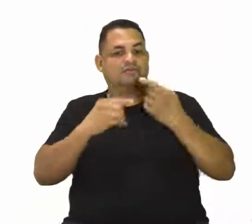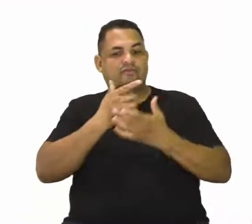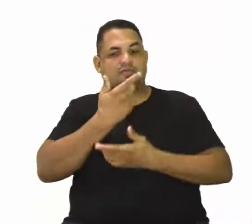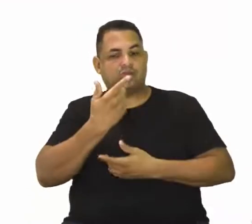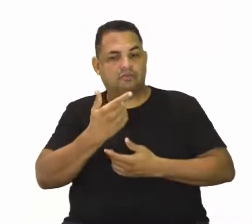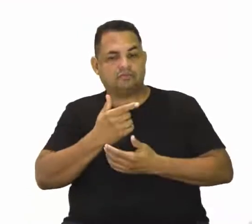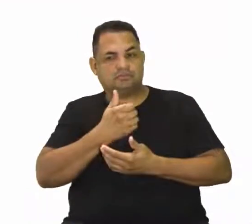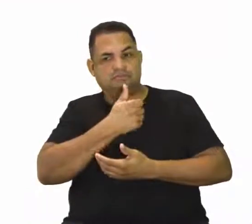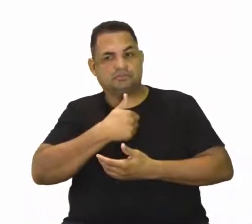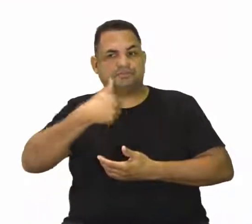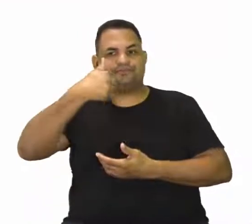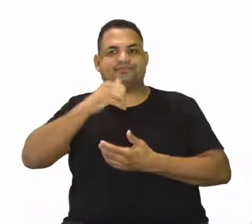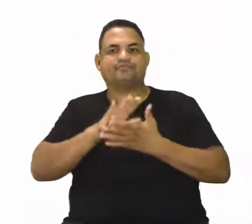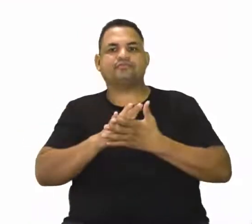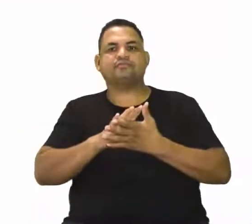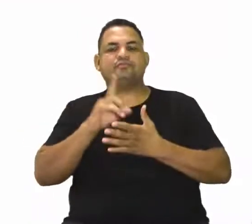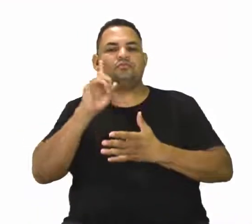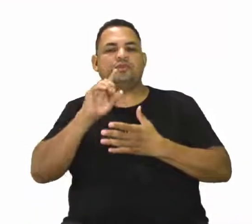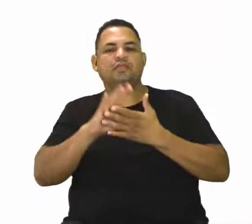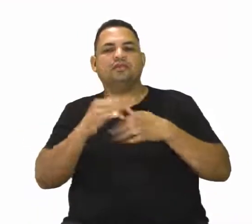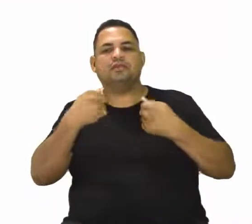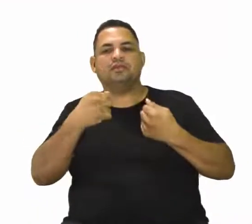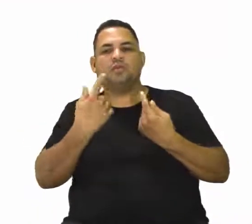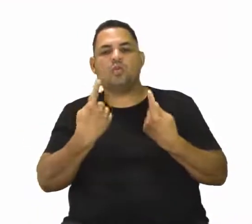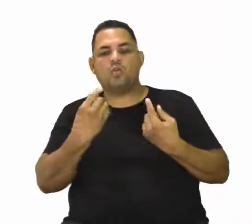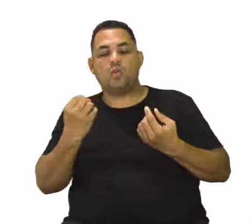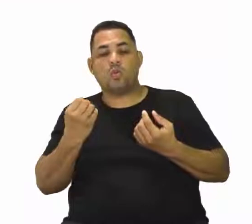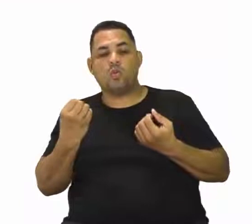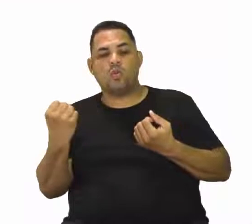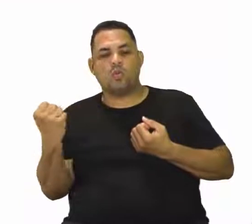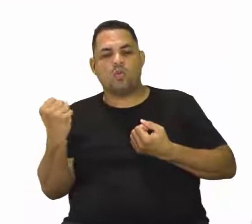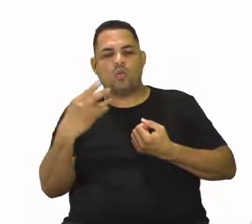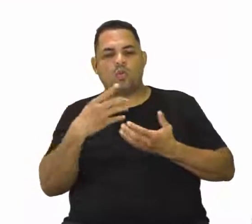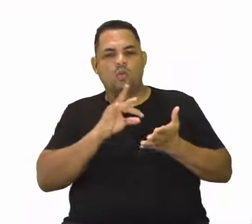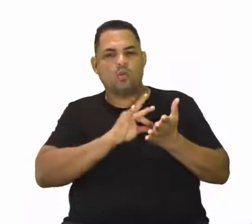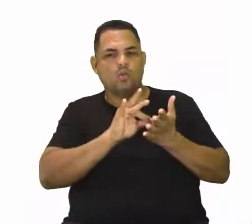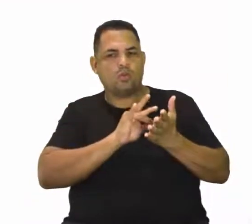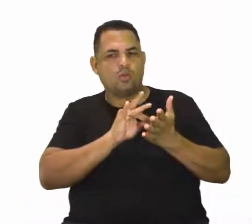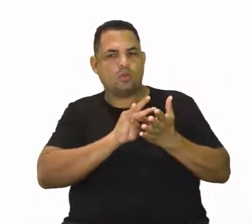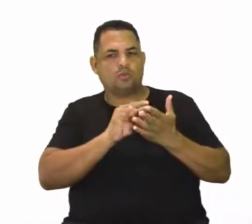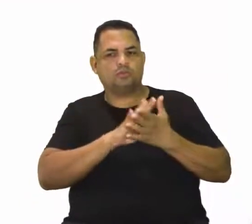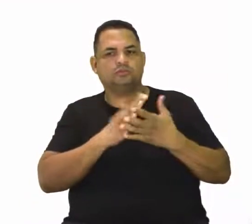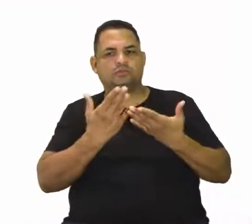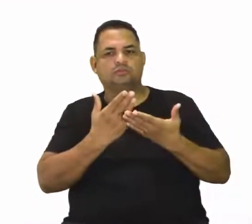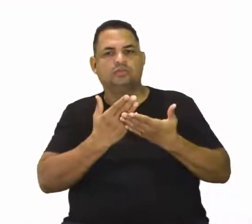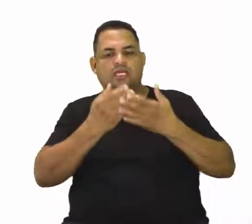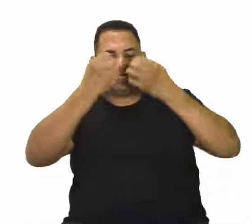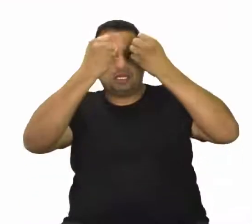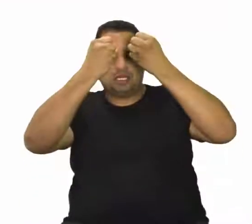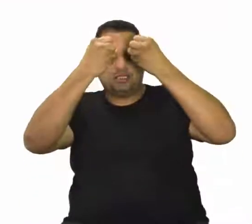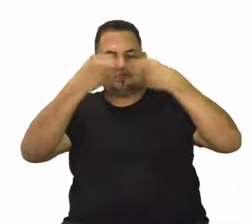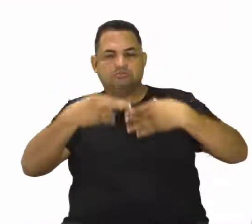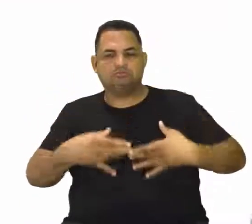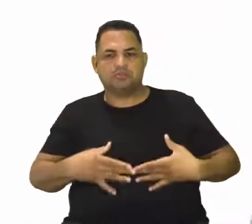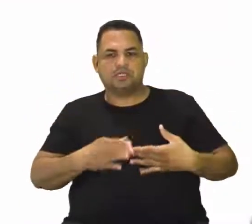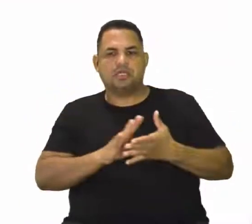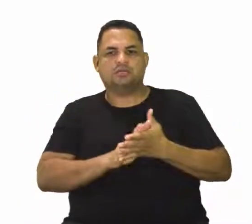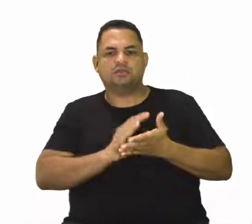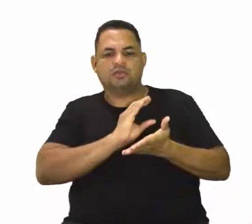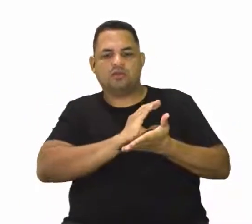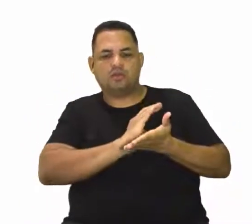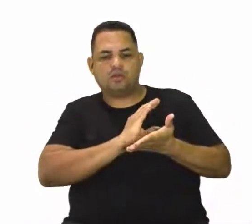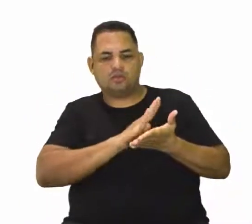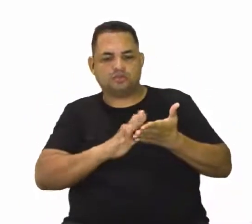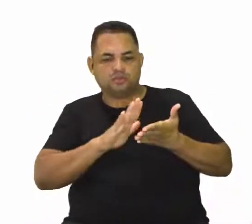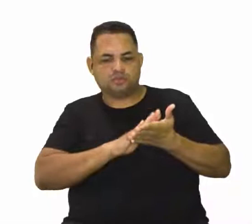Unidos precisava de um novo inimigo para justificar o seu estrondosos investimentos que ela voltada